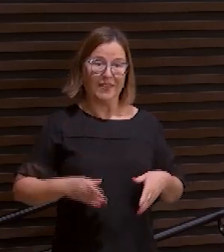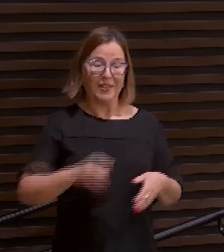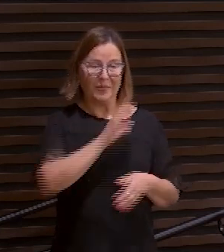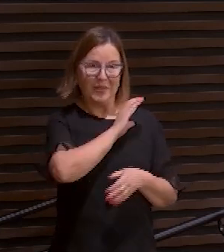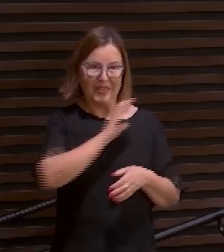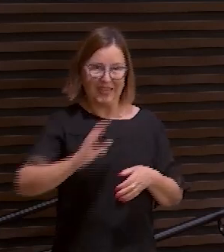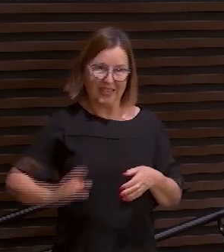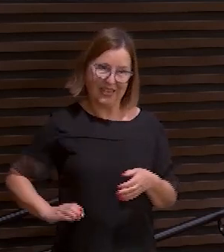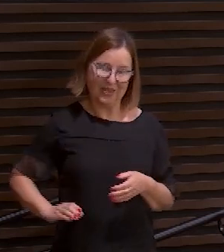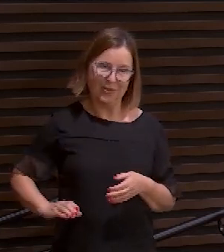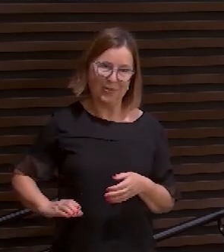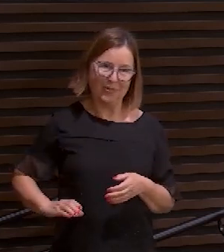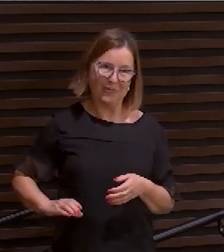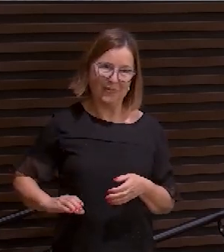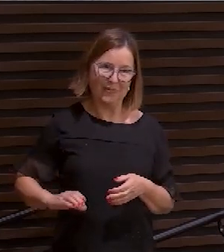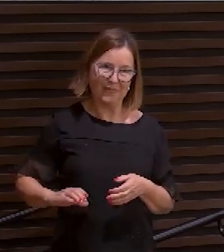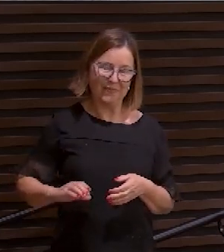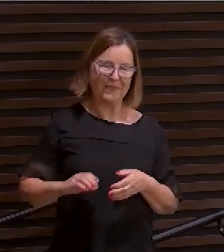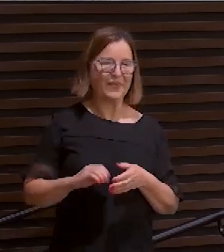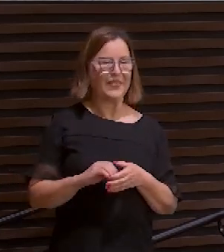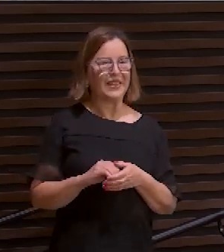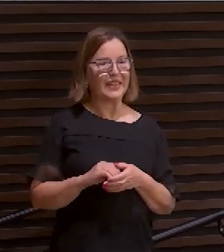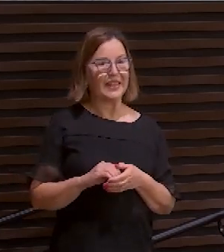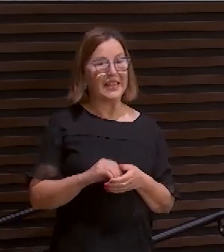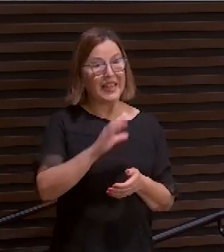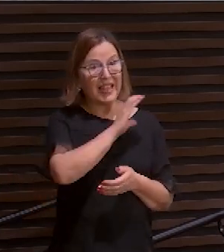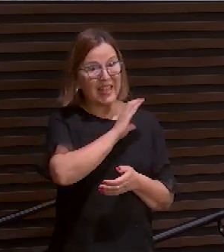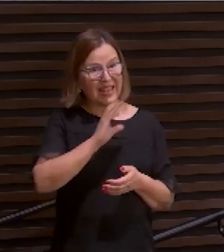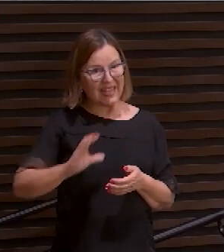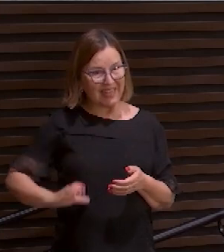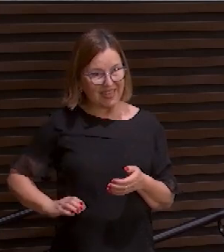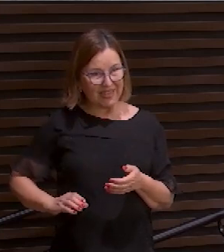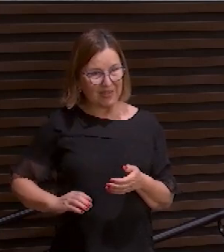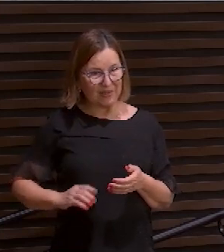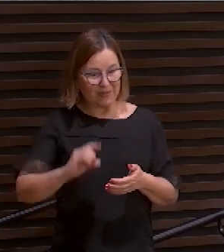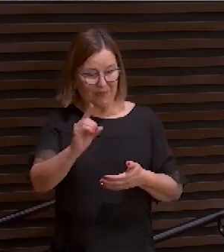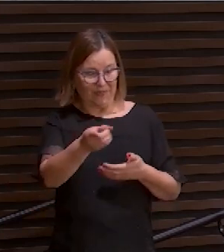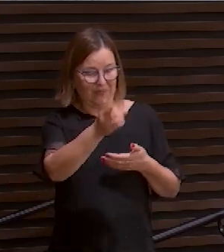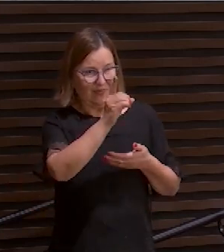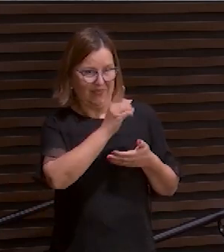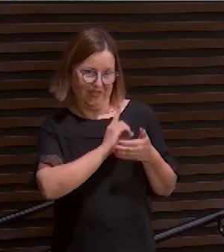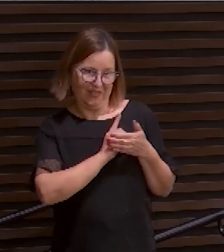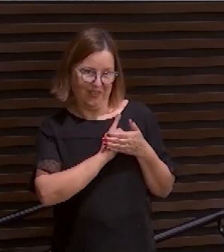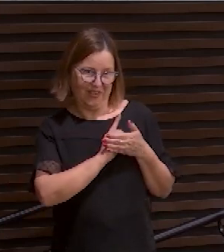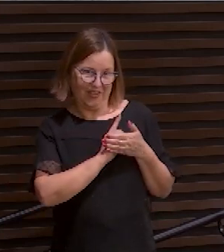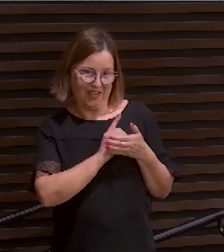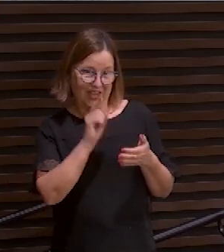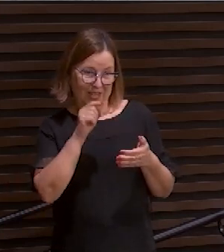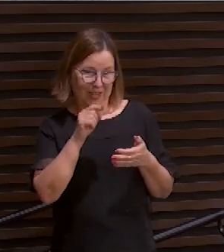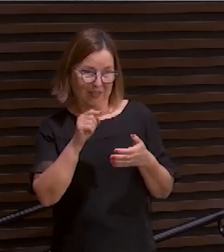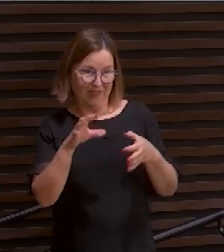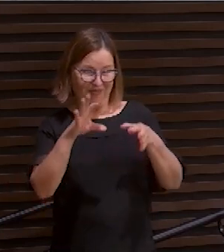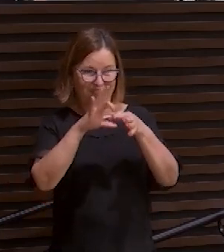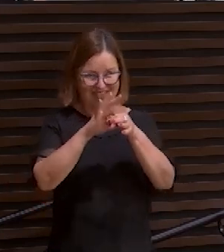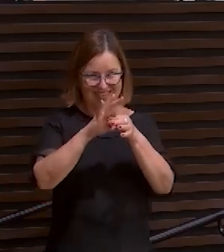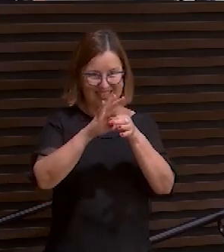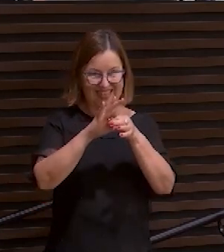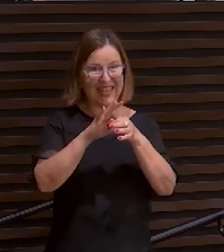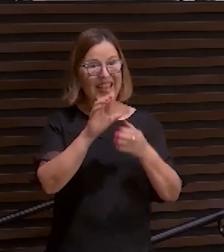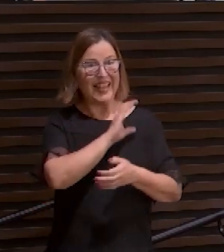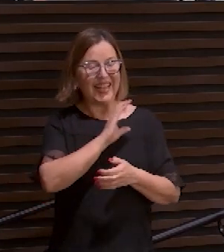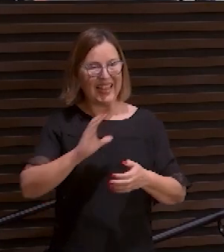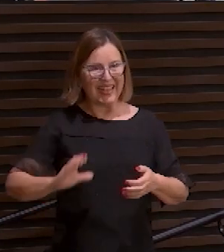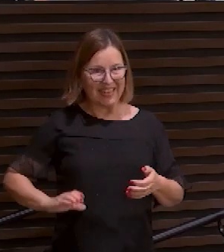estão misturados. Cristo está em você e você está em Cristo. Ele é o autor da fé e Ele